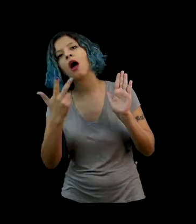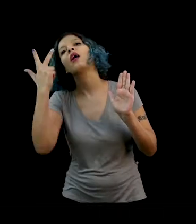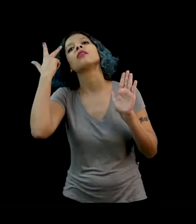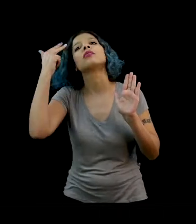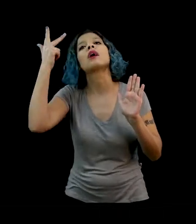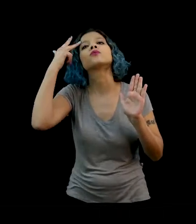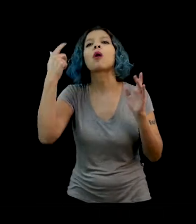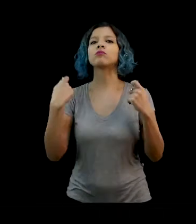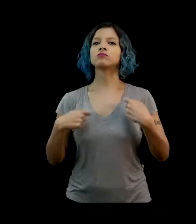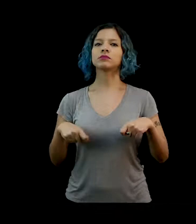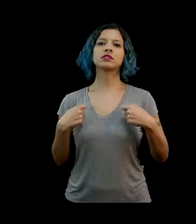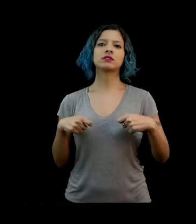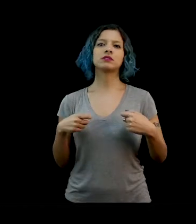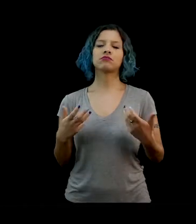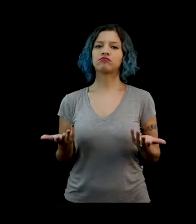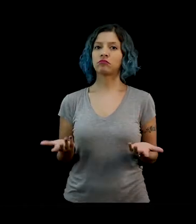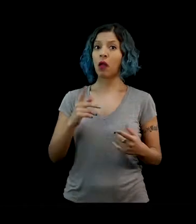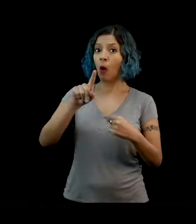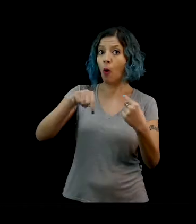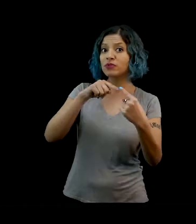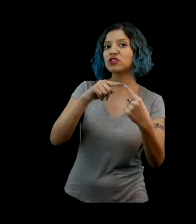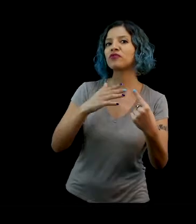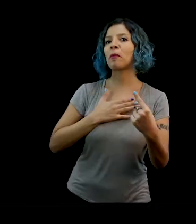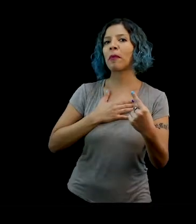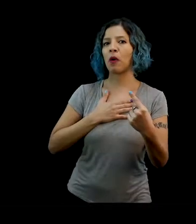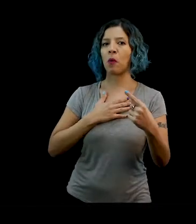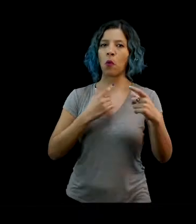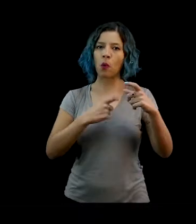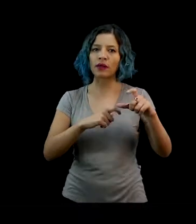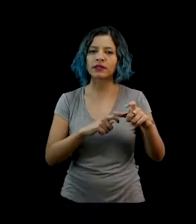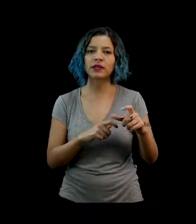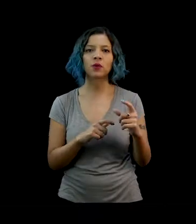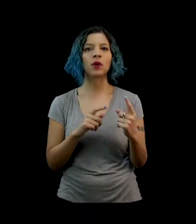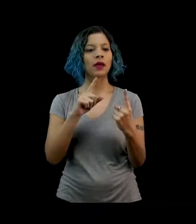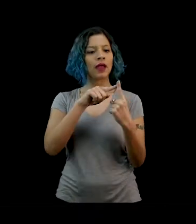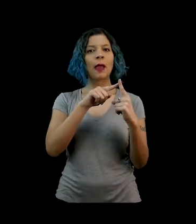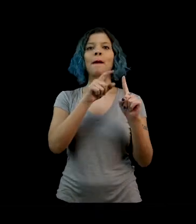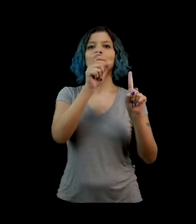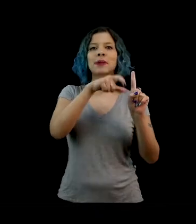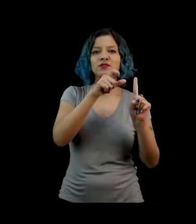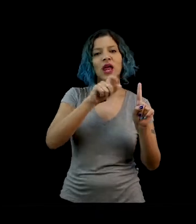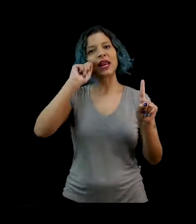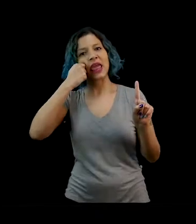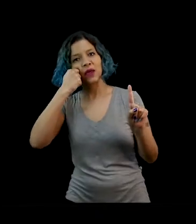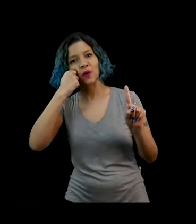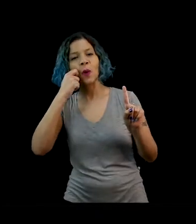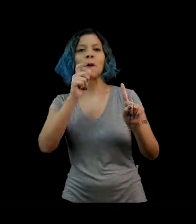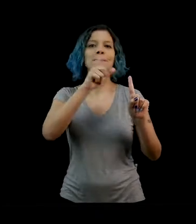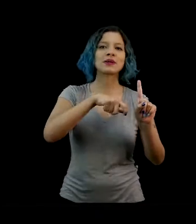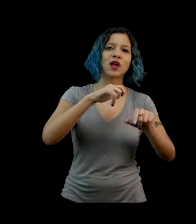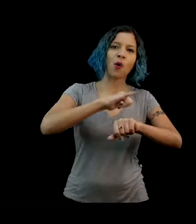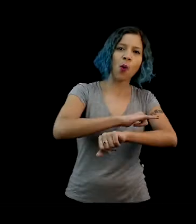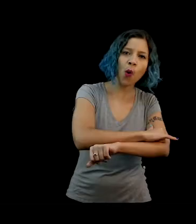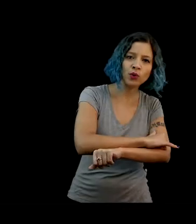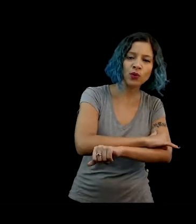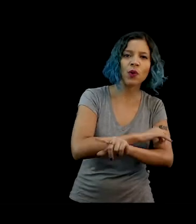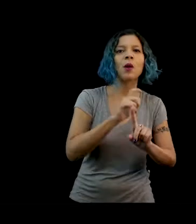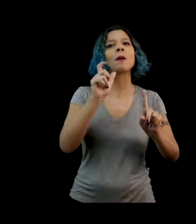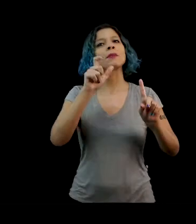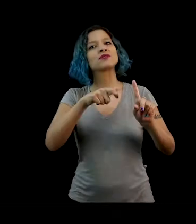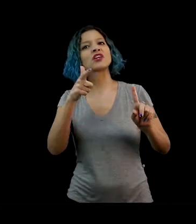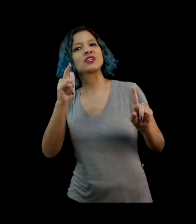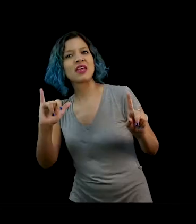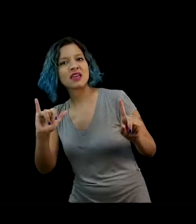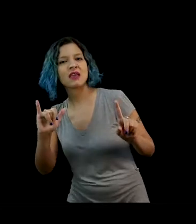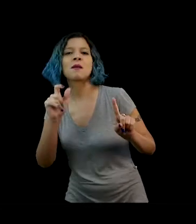o nosso objetivo não é fazer um quadrinho que tenha um personagem negro um gay um gordo um indígena a gente